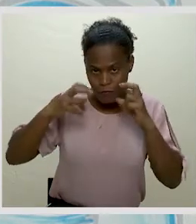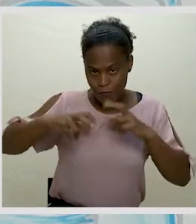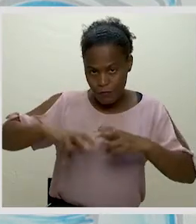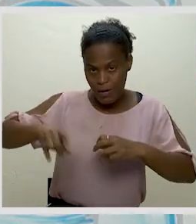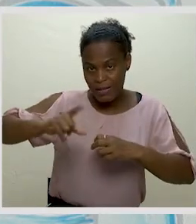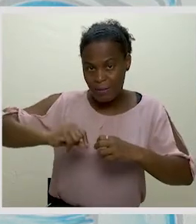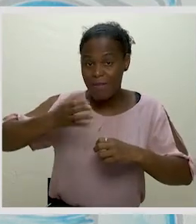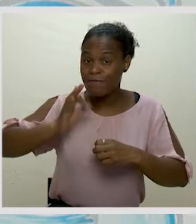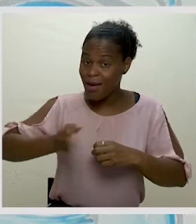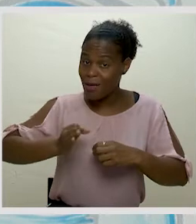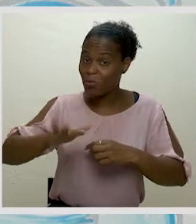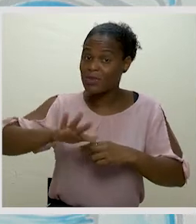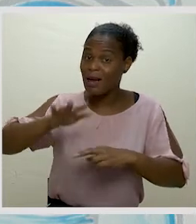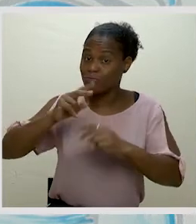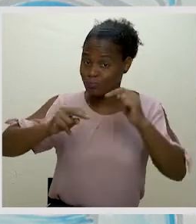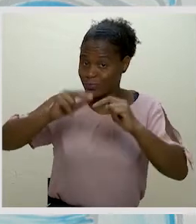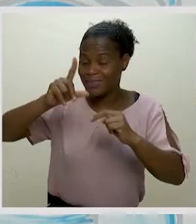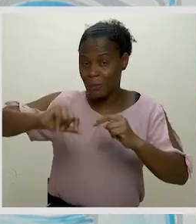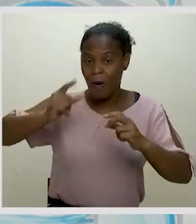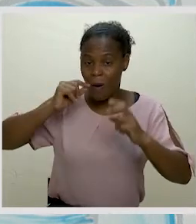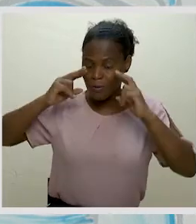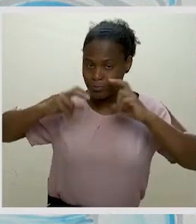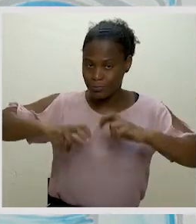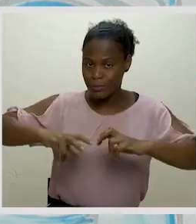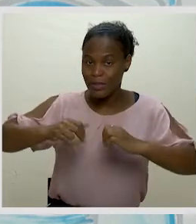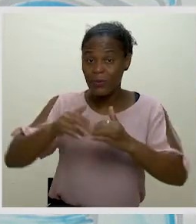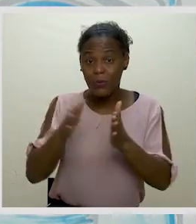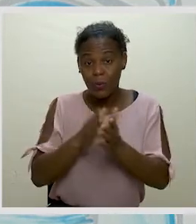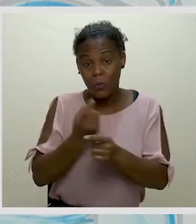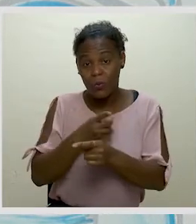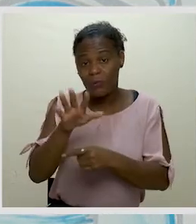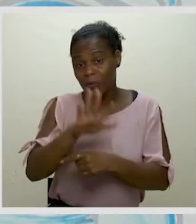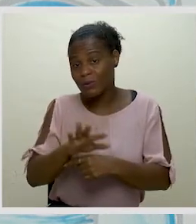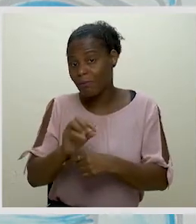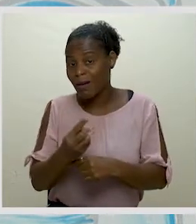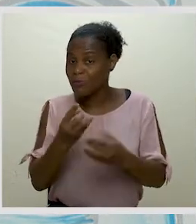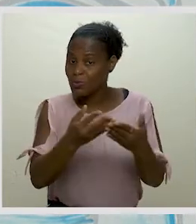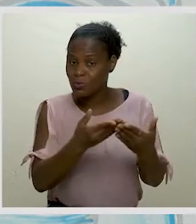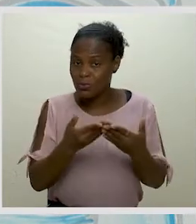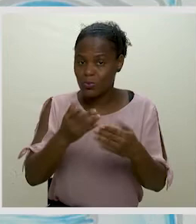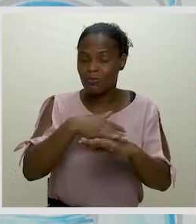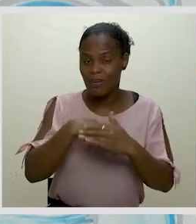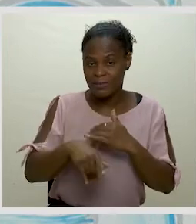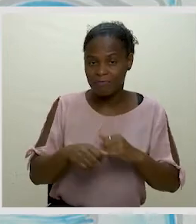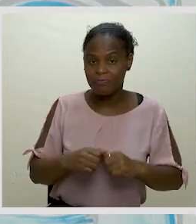que é utilizado para a construção, etc, etc. Então, isto é tudo utilizado para fazer o